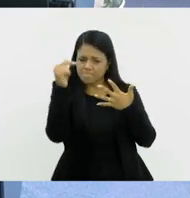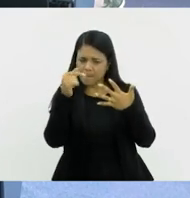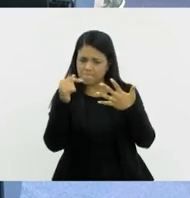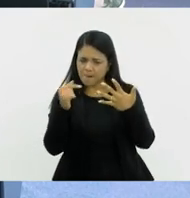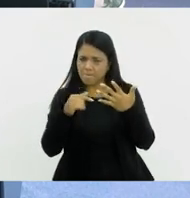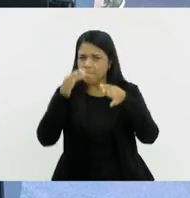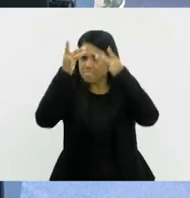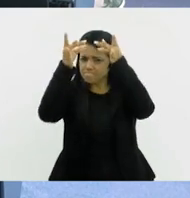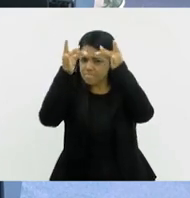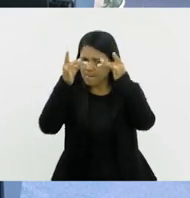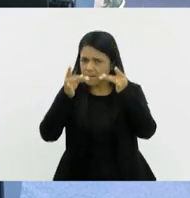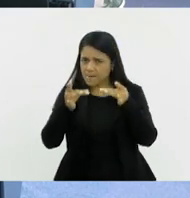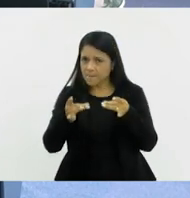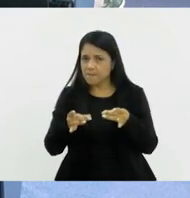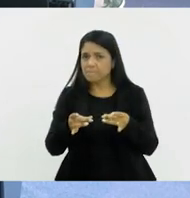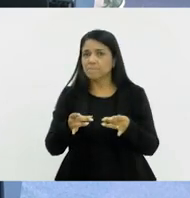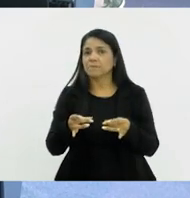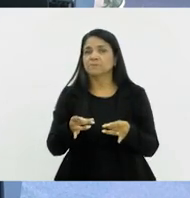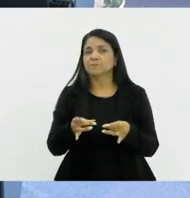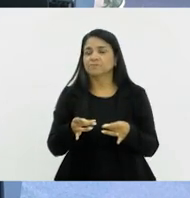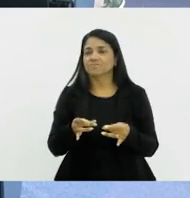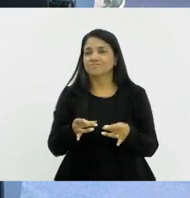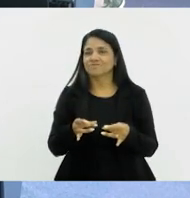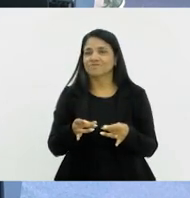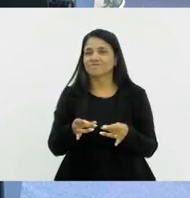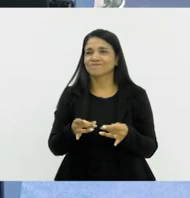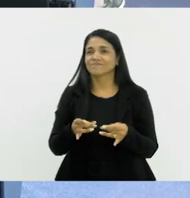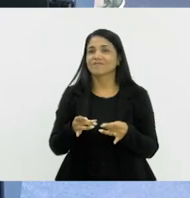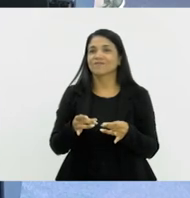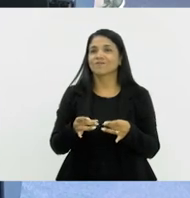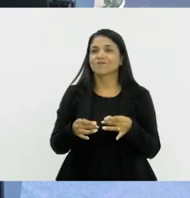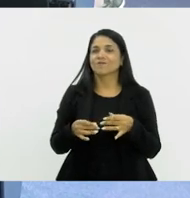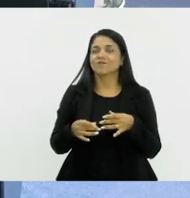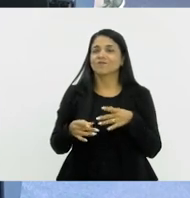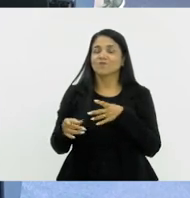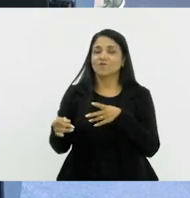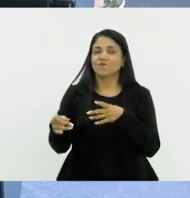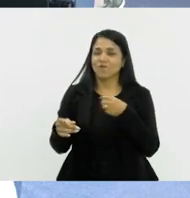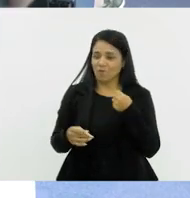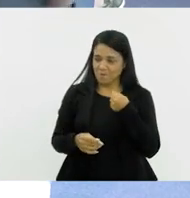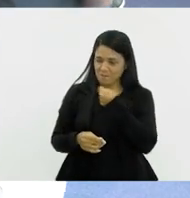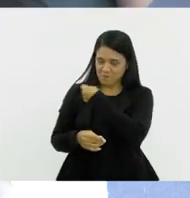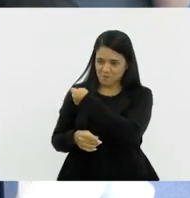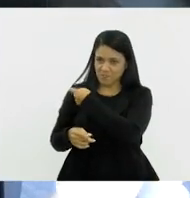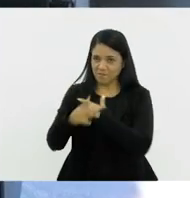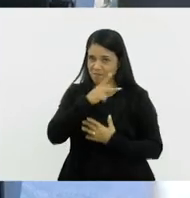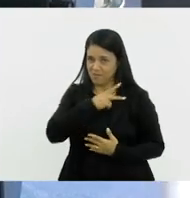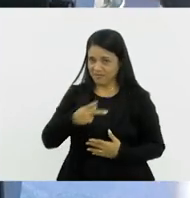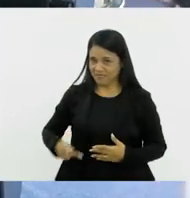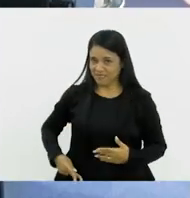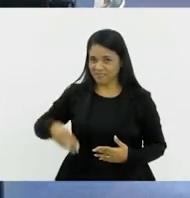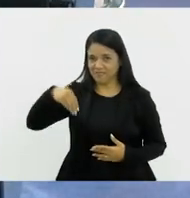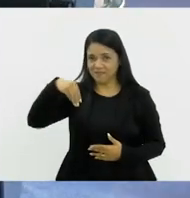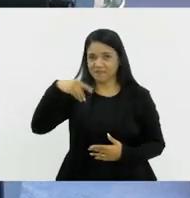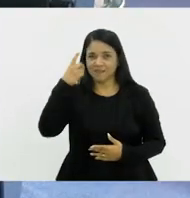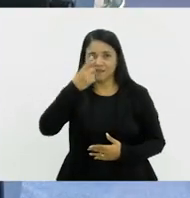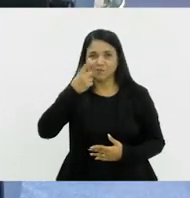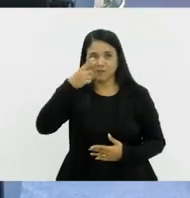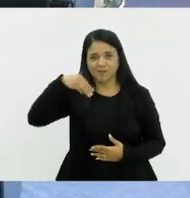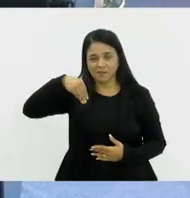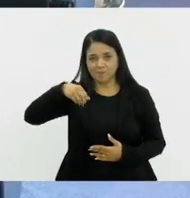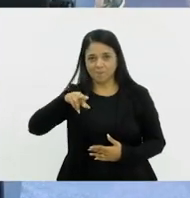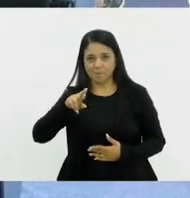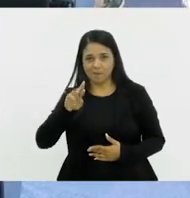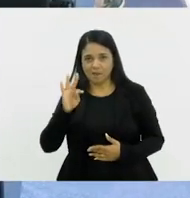detalhado. Como eu te devolver a presidência pela da Marta Rocha, como eu sou muito pragmático,